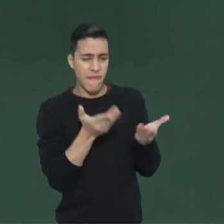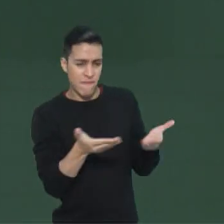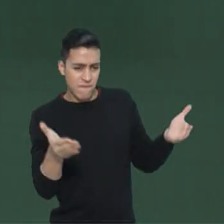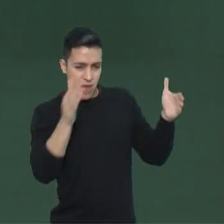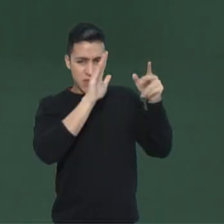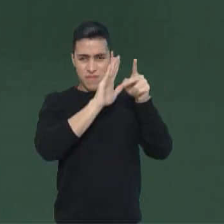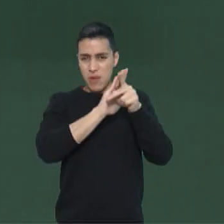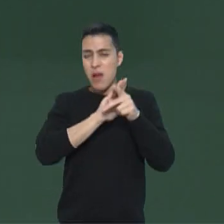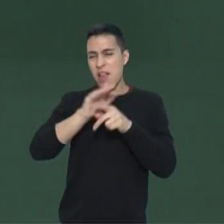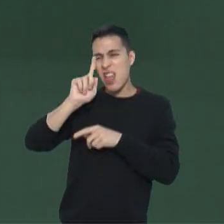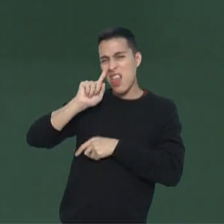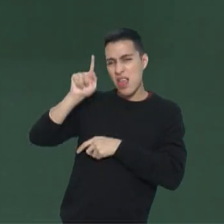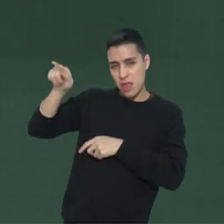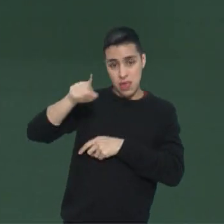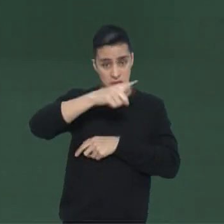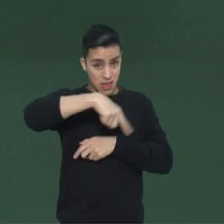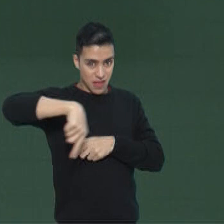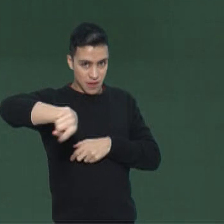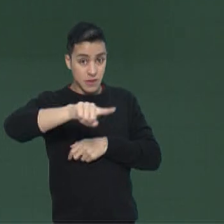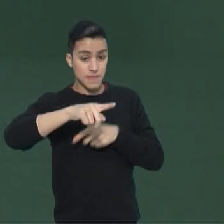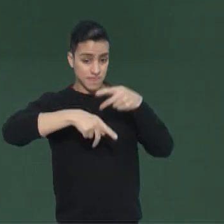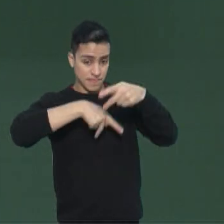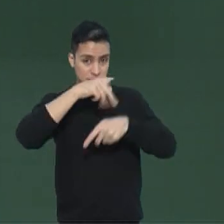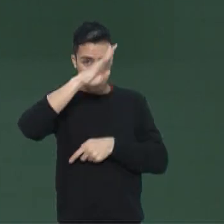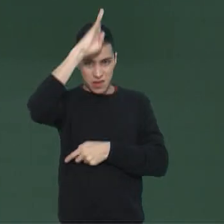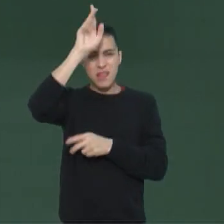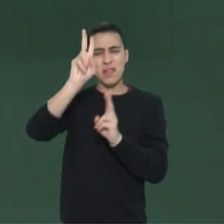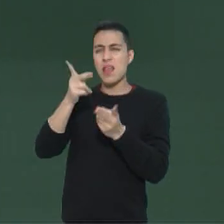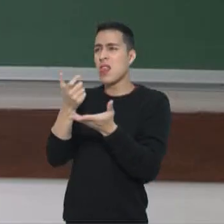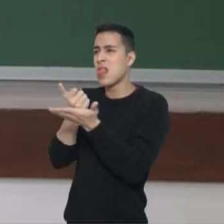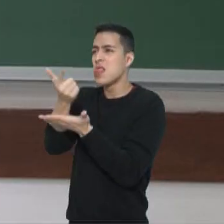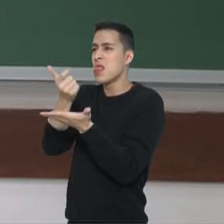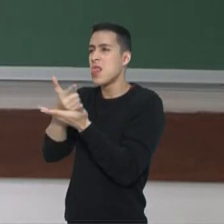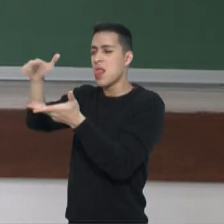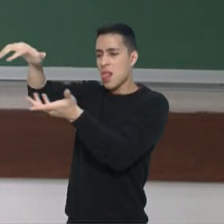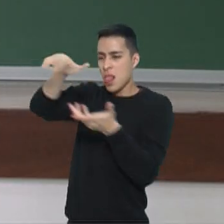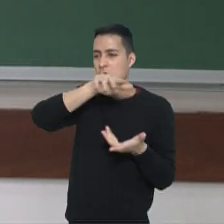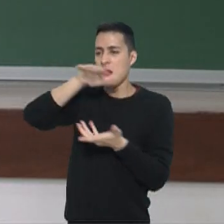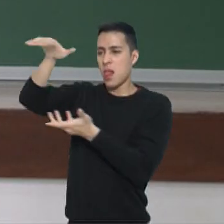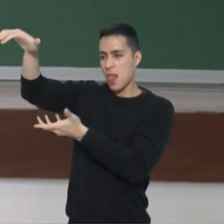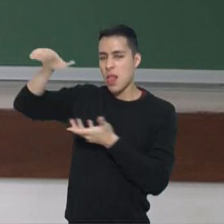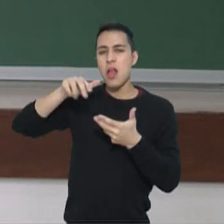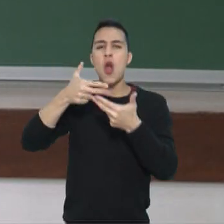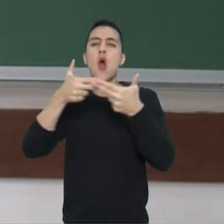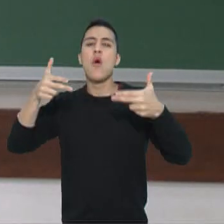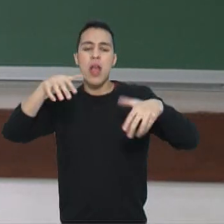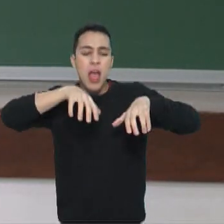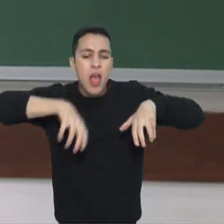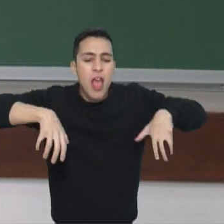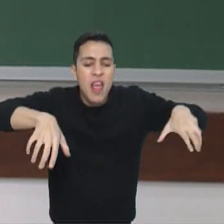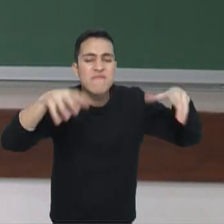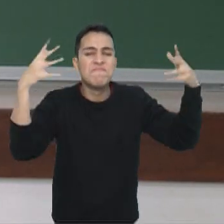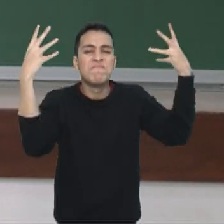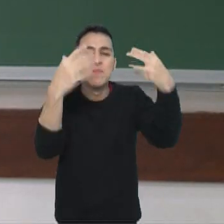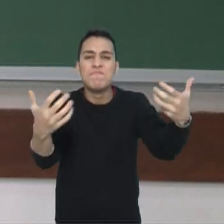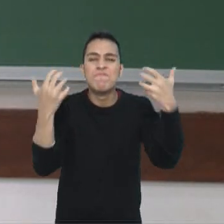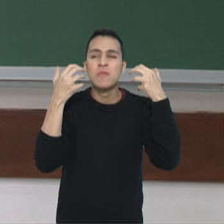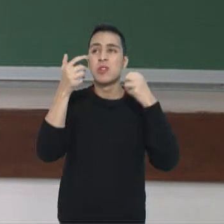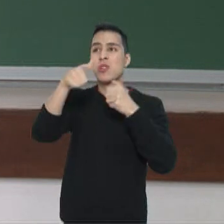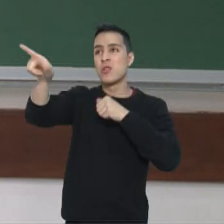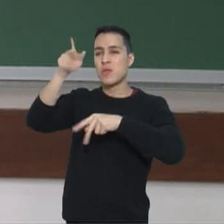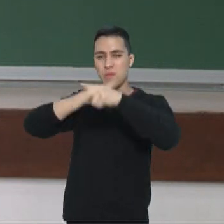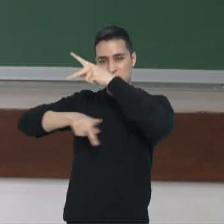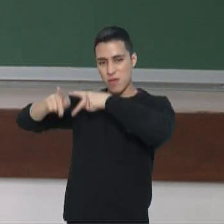gregos, os romanos também compravam muitos vasos, muitas decorações de outros povos, né,